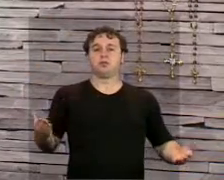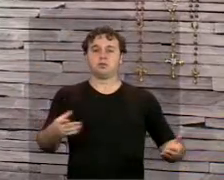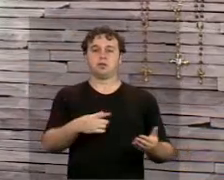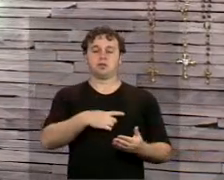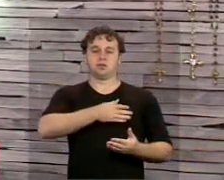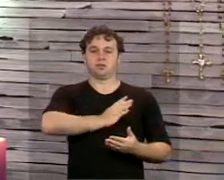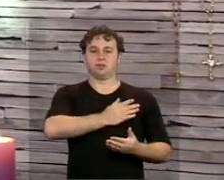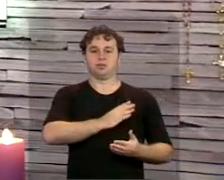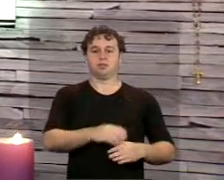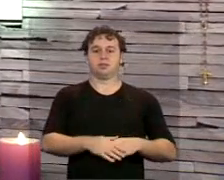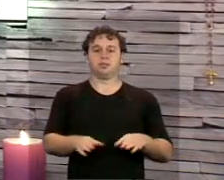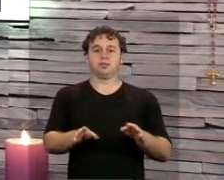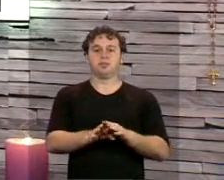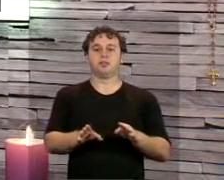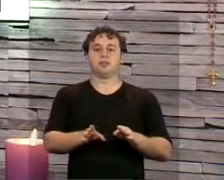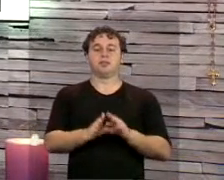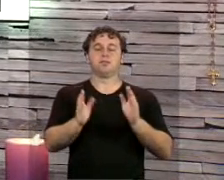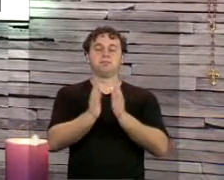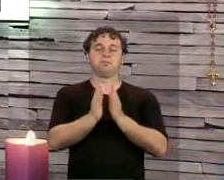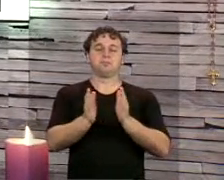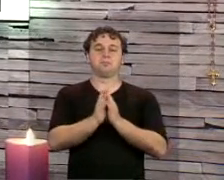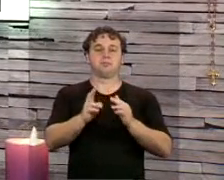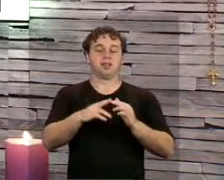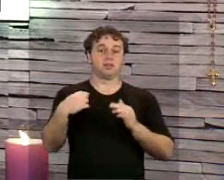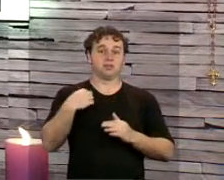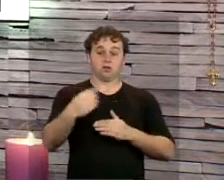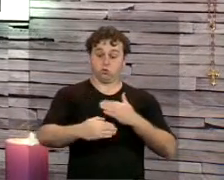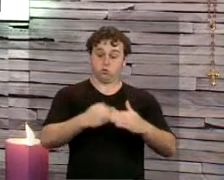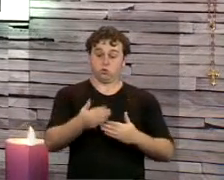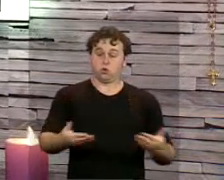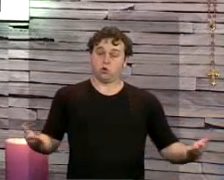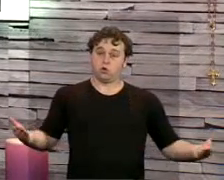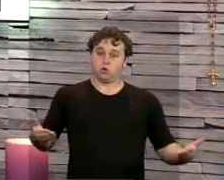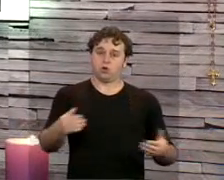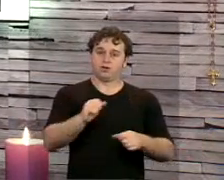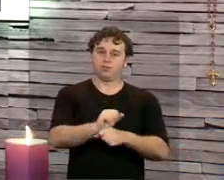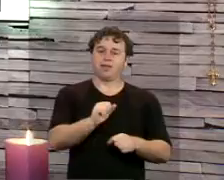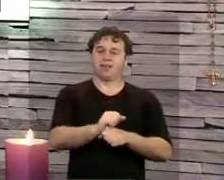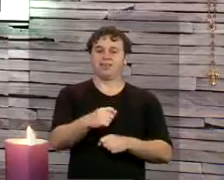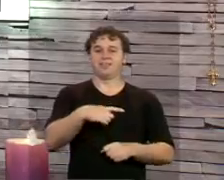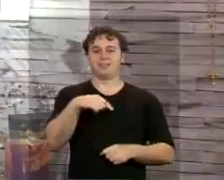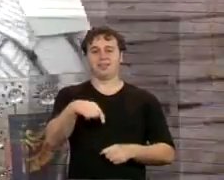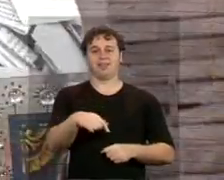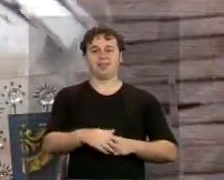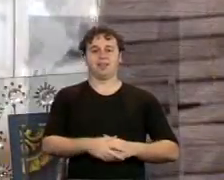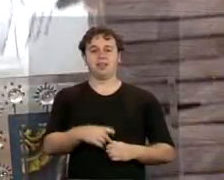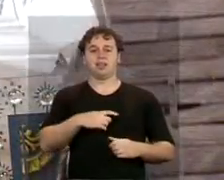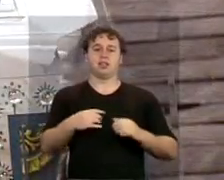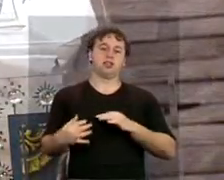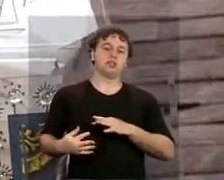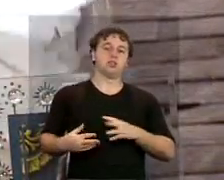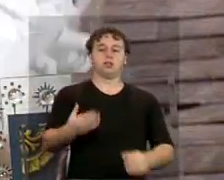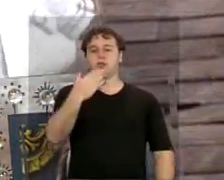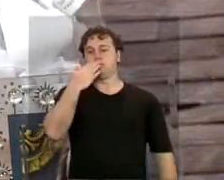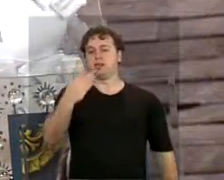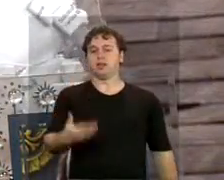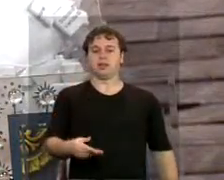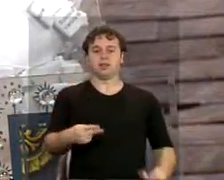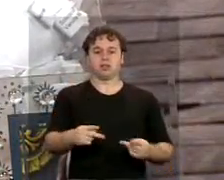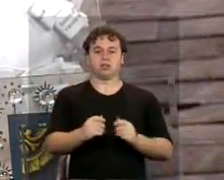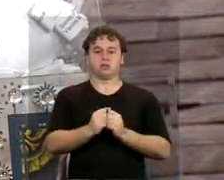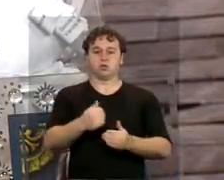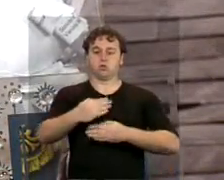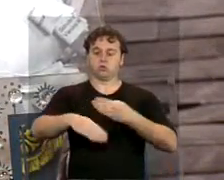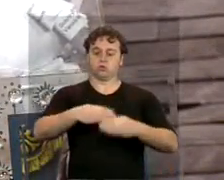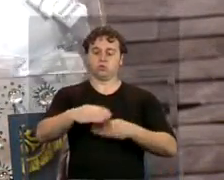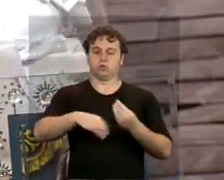no coração e rezamos também pelas intenções da nossa urna da esperança, que agora tem todas as intenções misturadas e